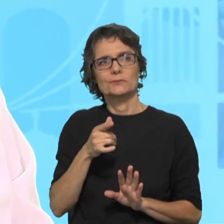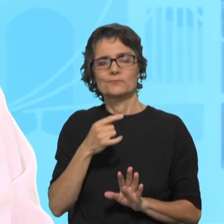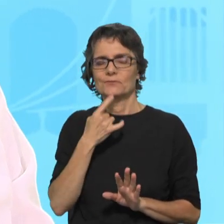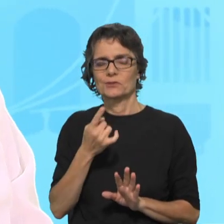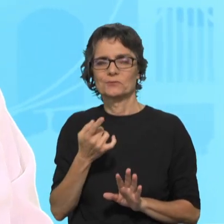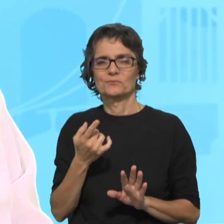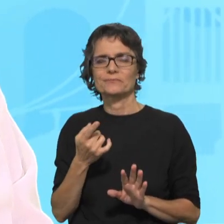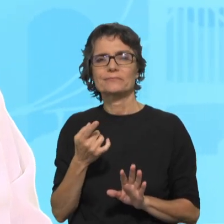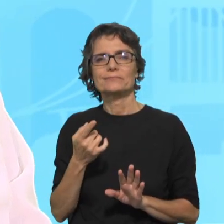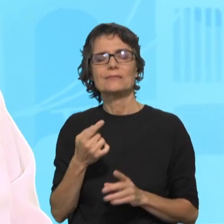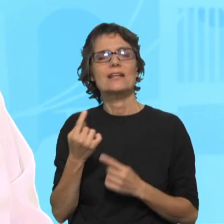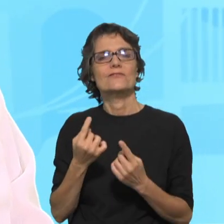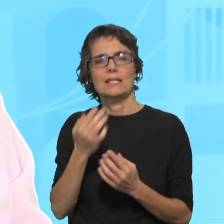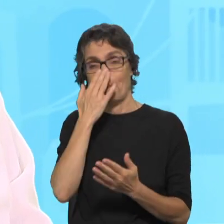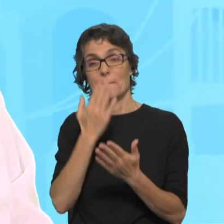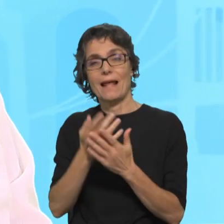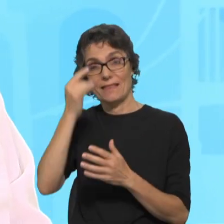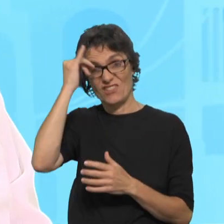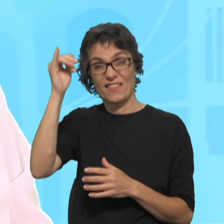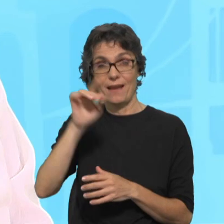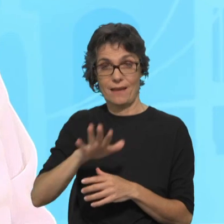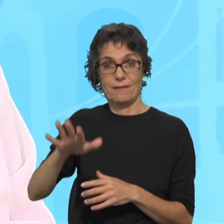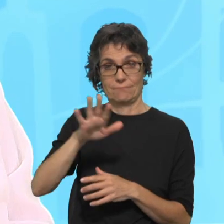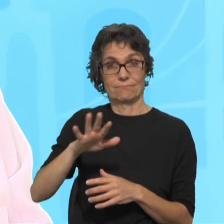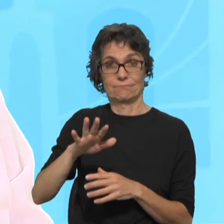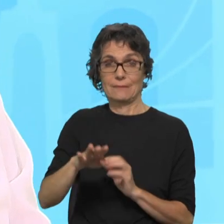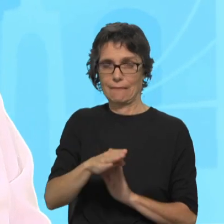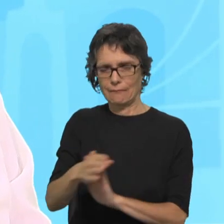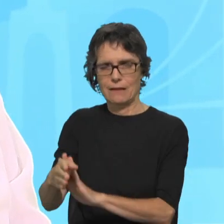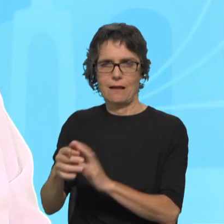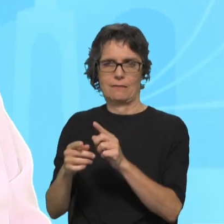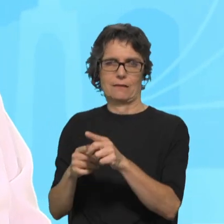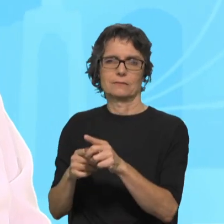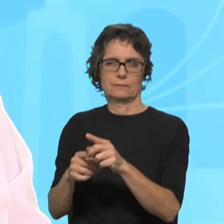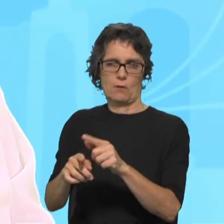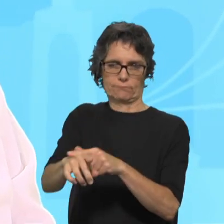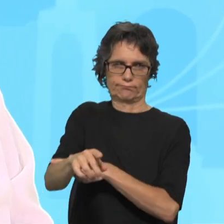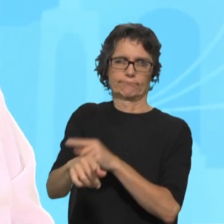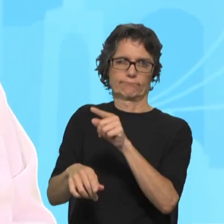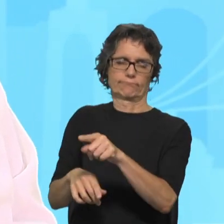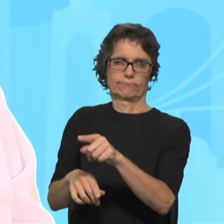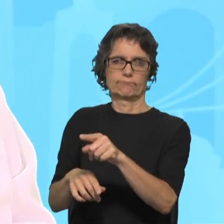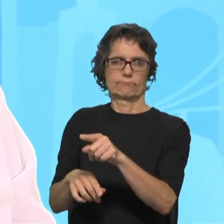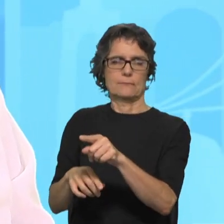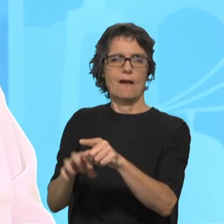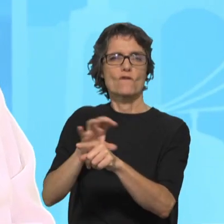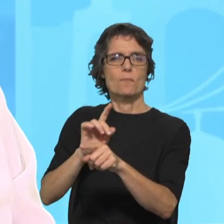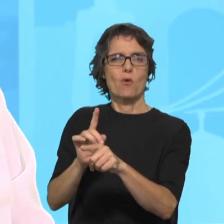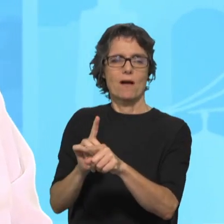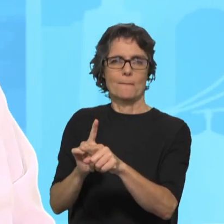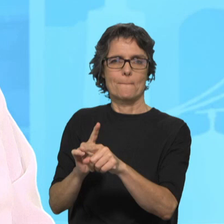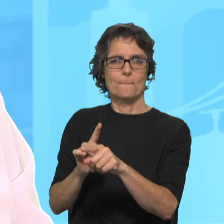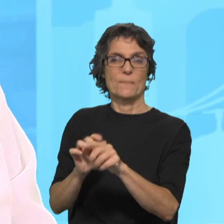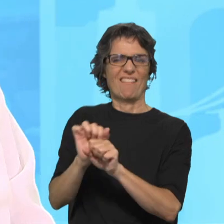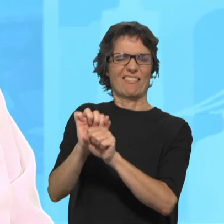antídoto contra estas ideias da direita mais radical é pôr, por